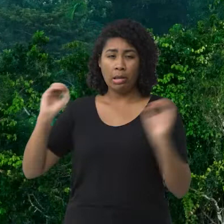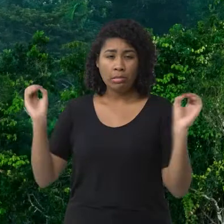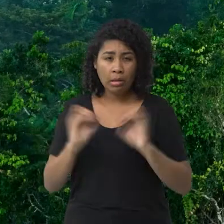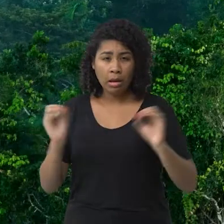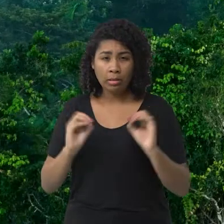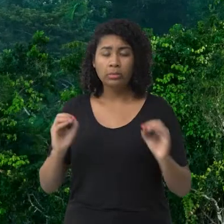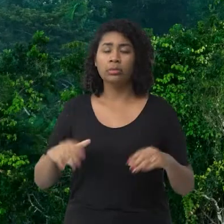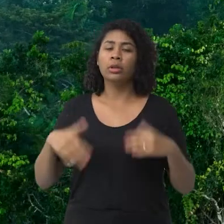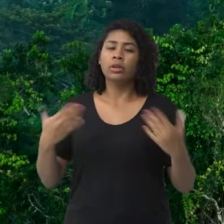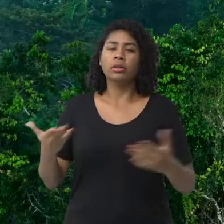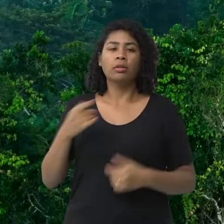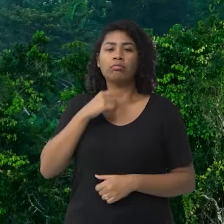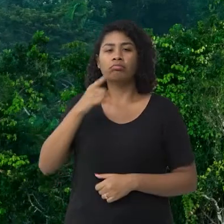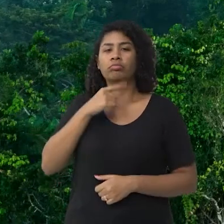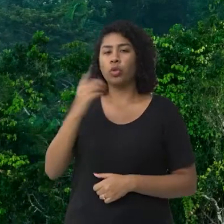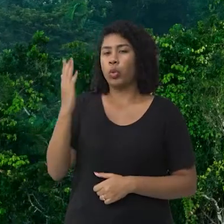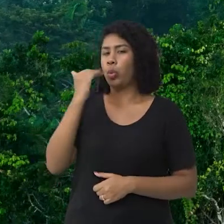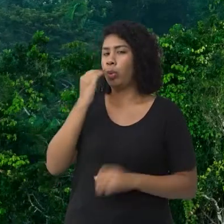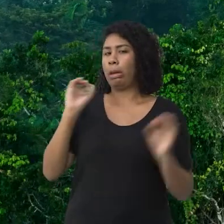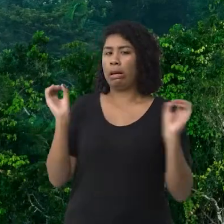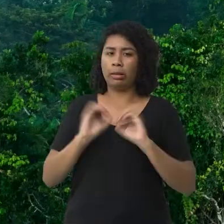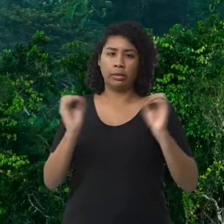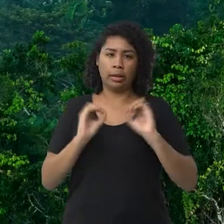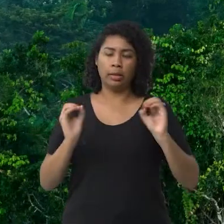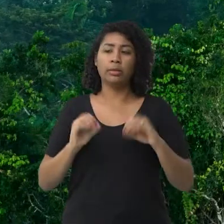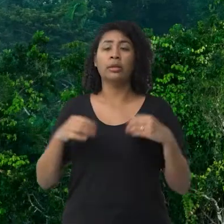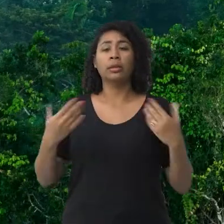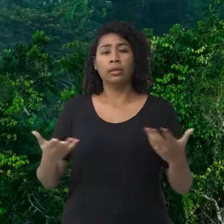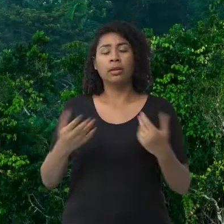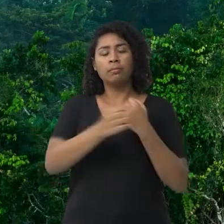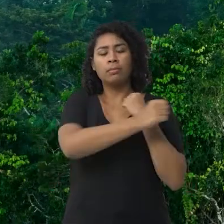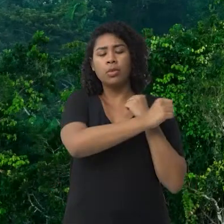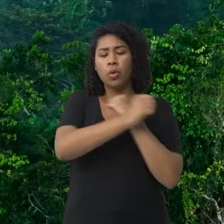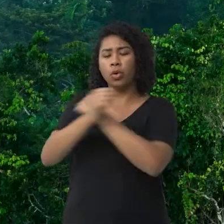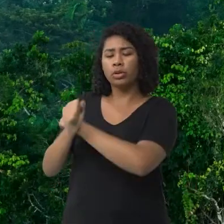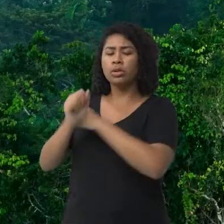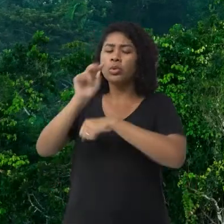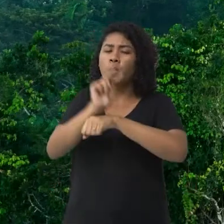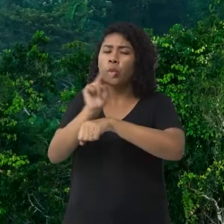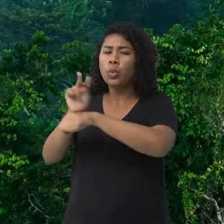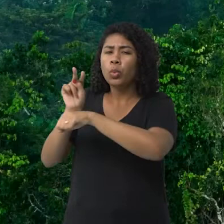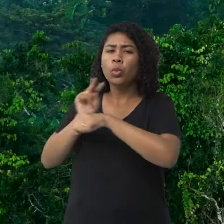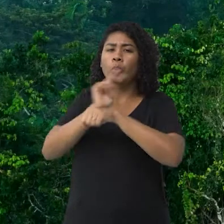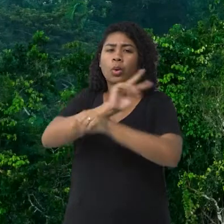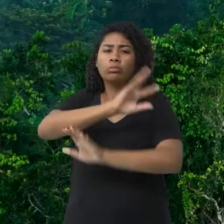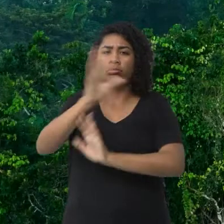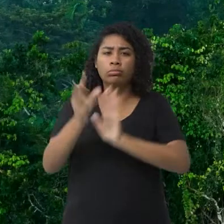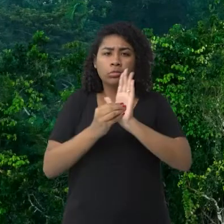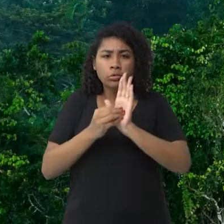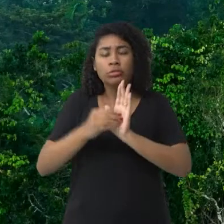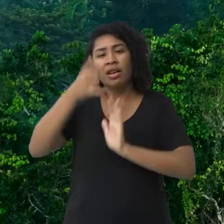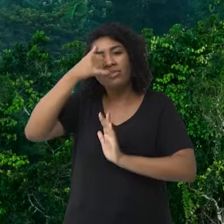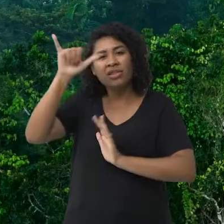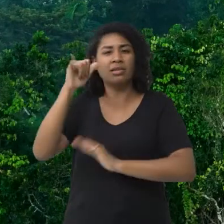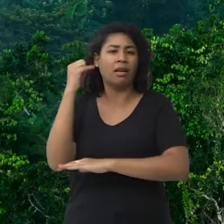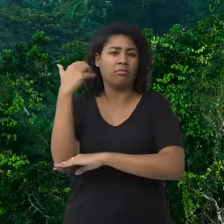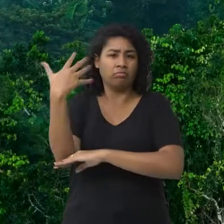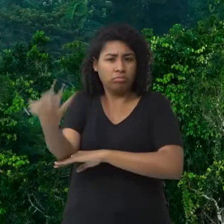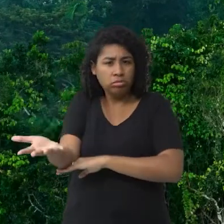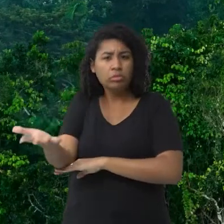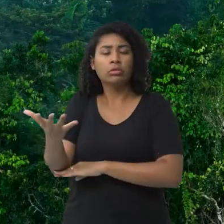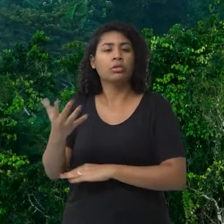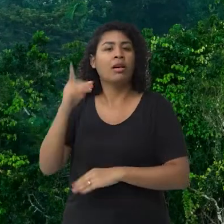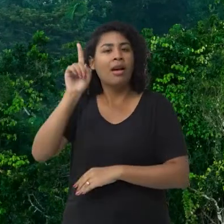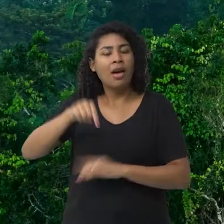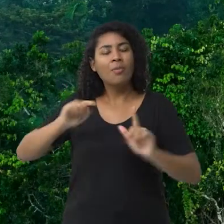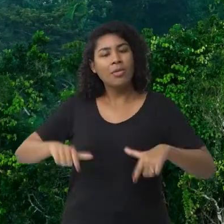ter também alimentos. Então, preservar a floresta amazônica e evitar o desmatamento é uma